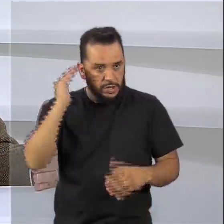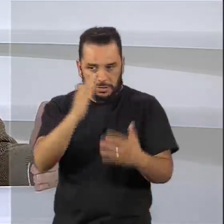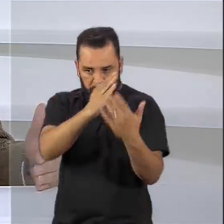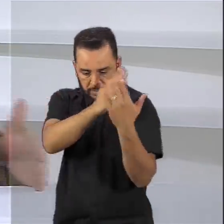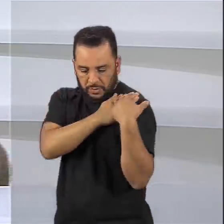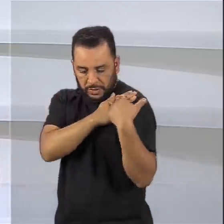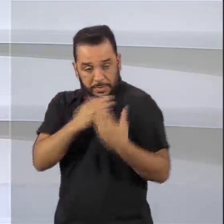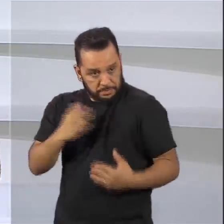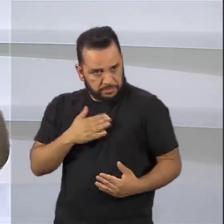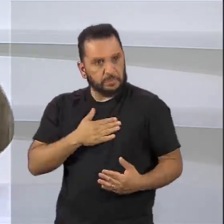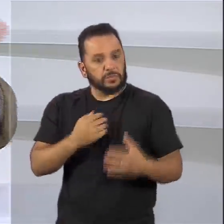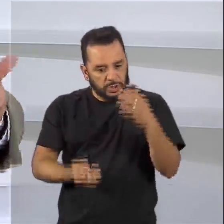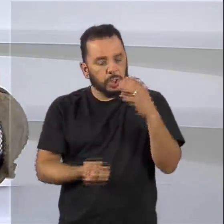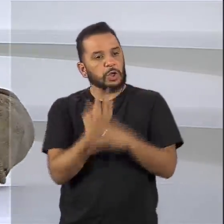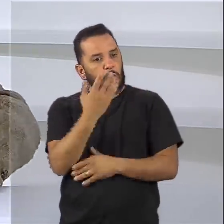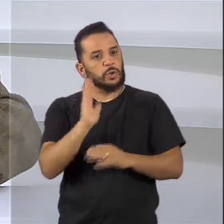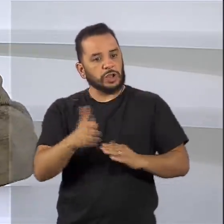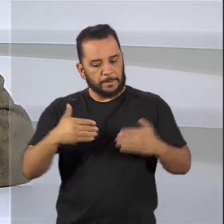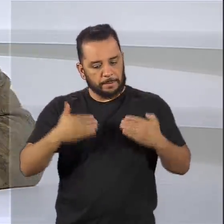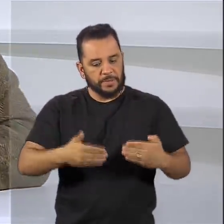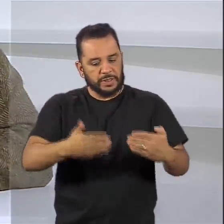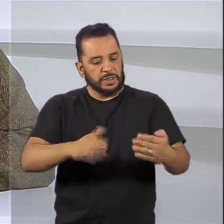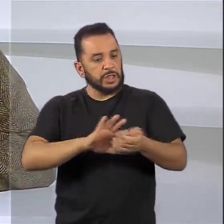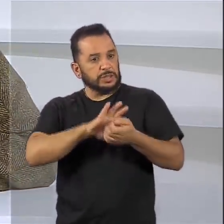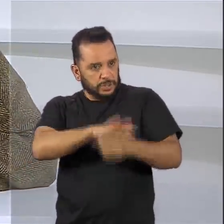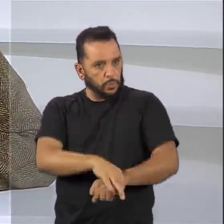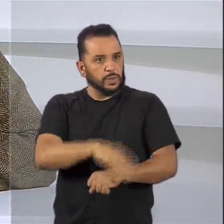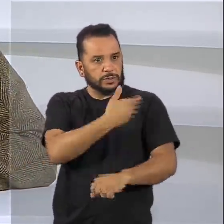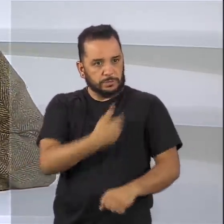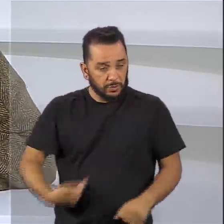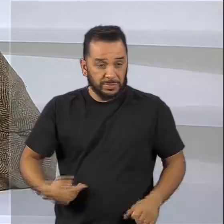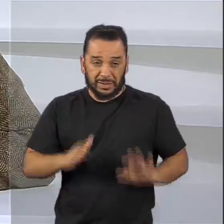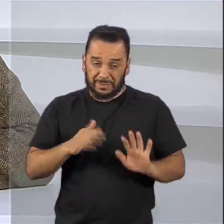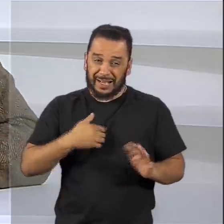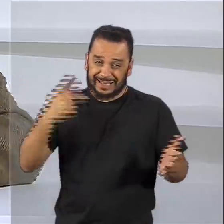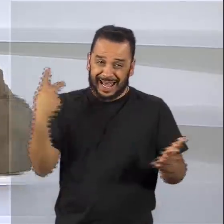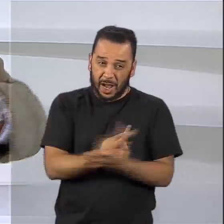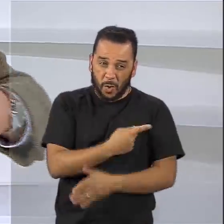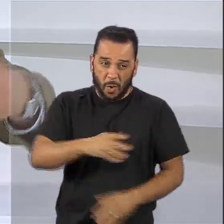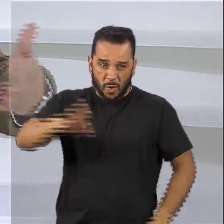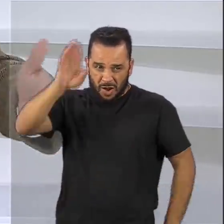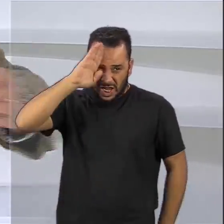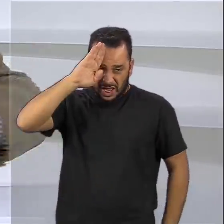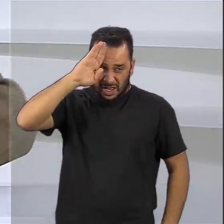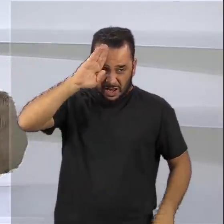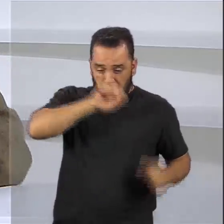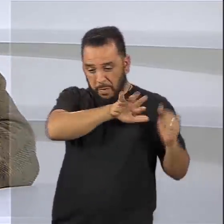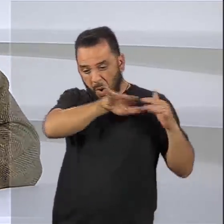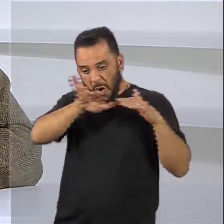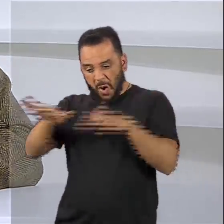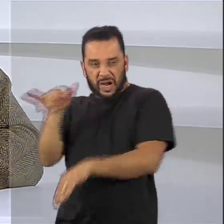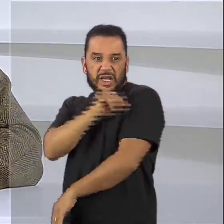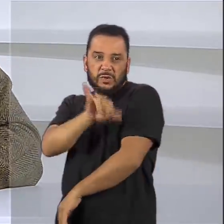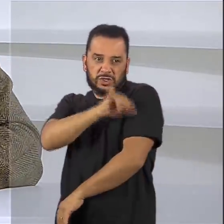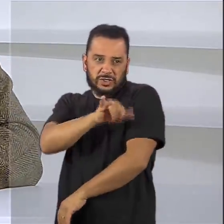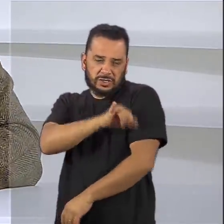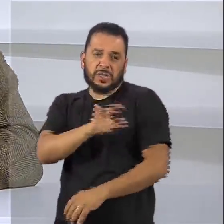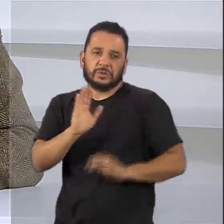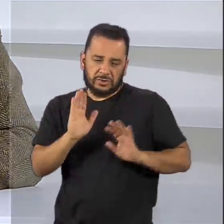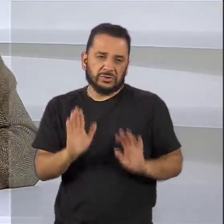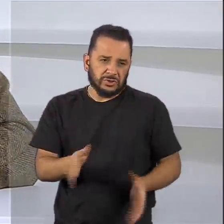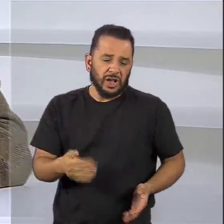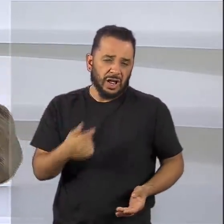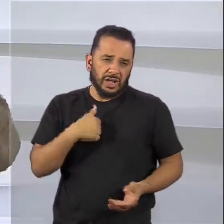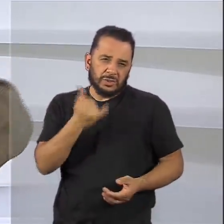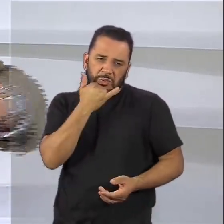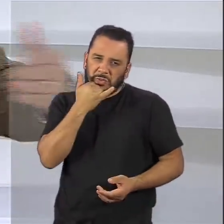Ministério da Segurança Pública e com essa desastrada operação no Rio de Janeiro, que, conforme o próprio comandante do Exército é inócua,